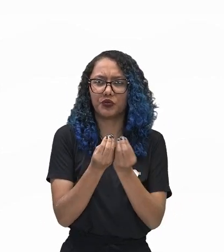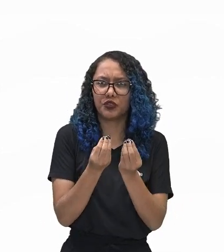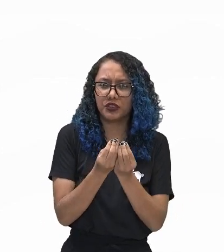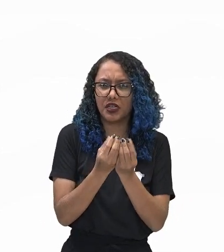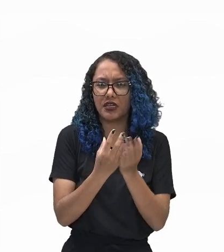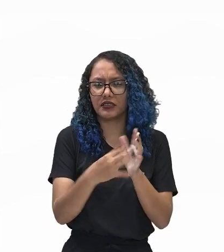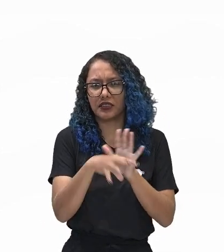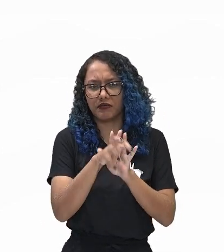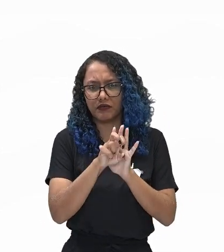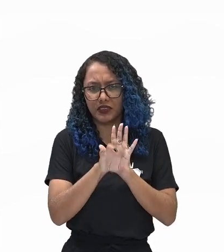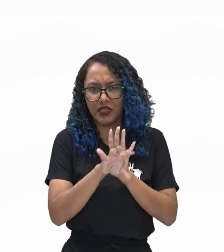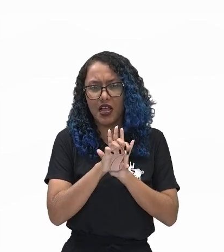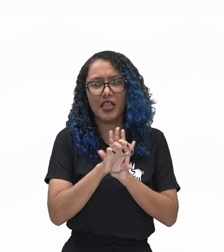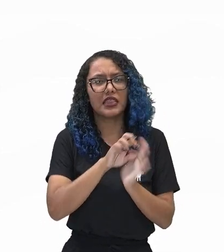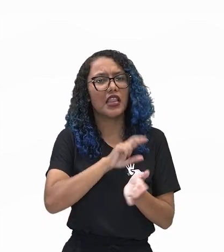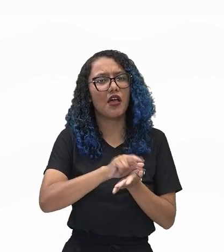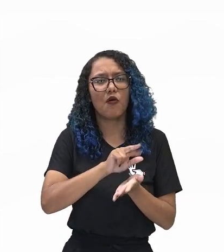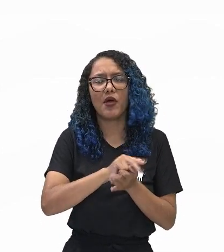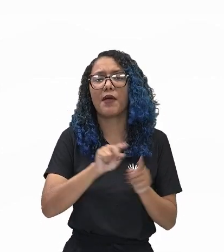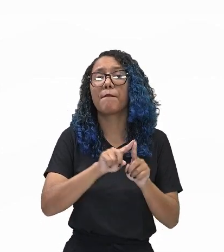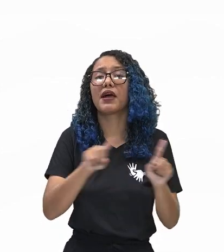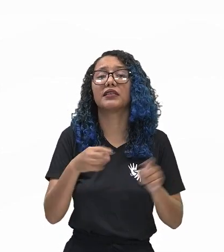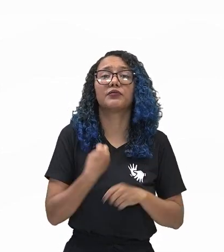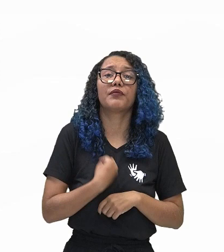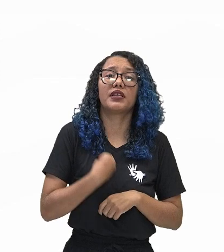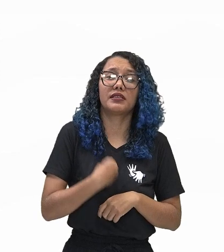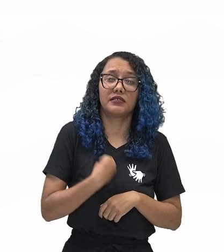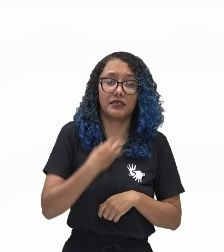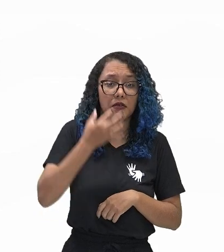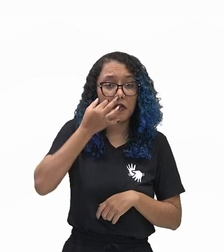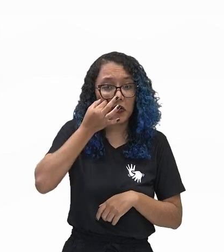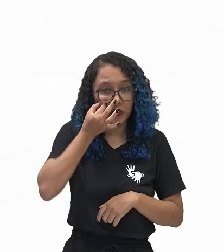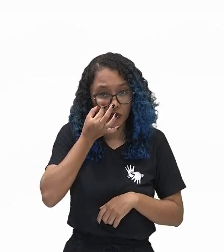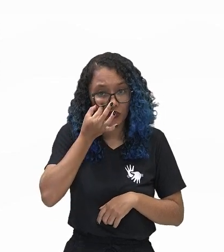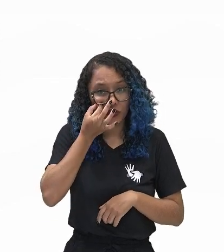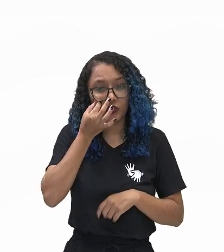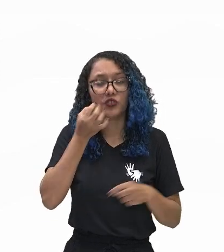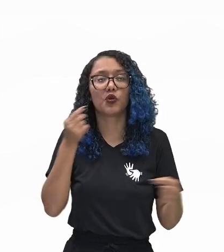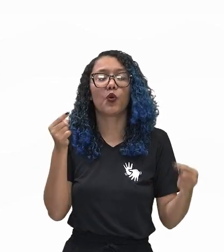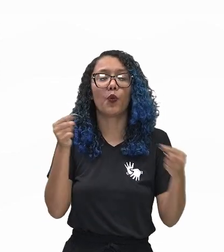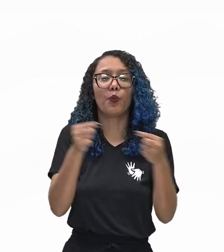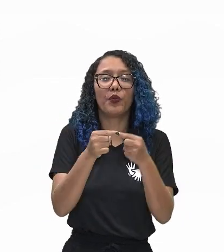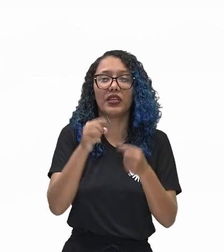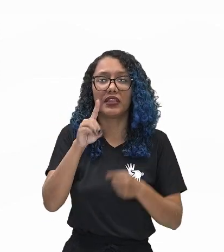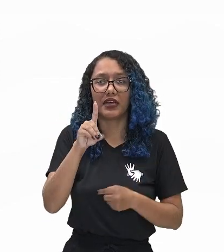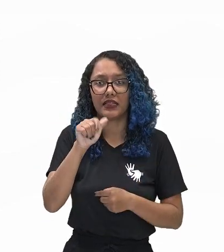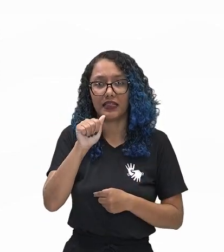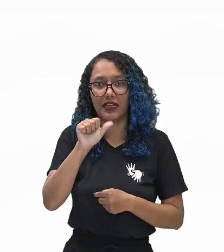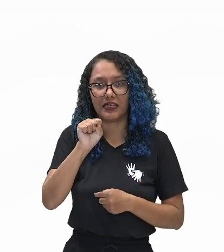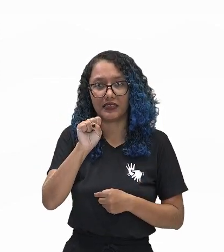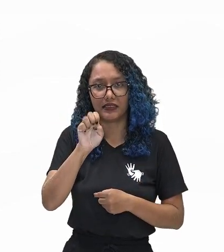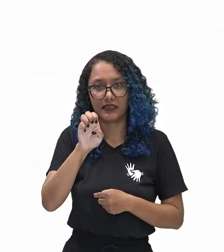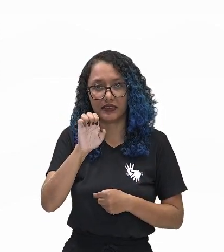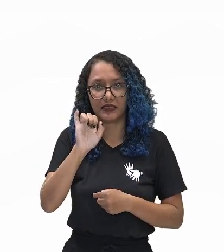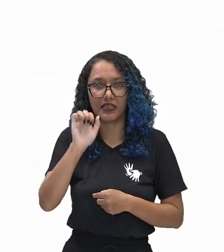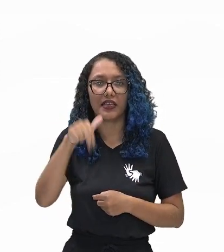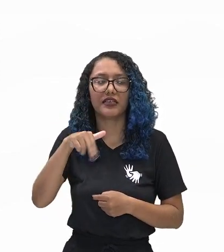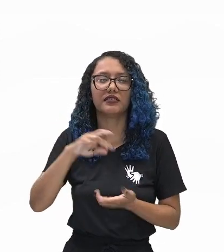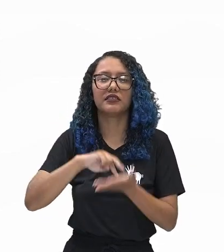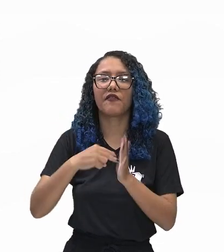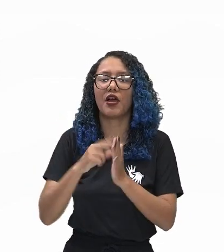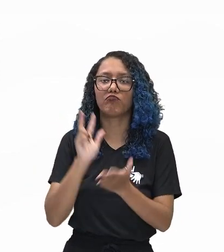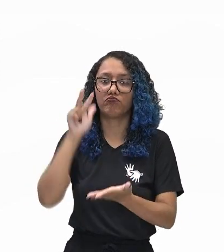uma existência presente. É um Dasein, como ele fala, é o ser aí. Essa ideia do Dasein é muito importante